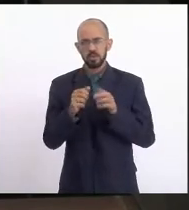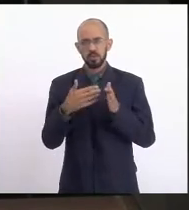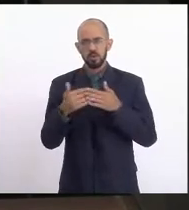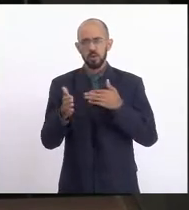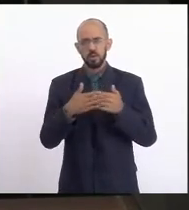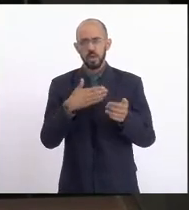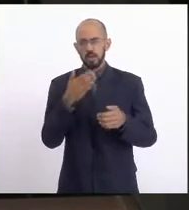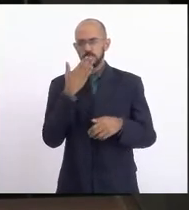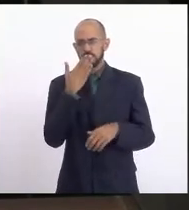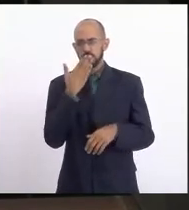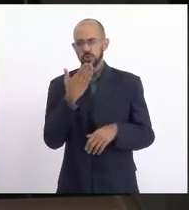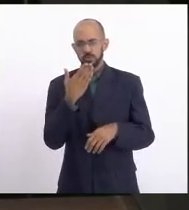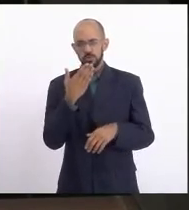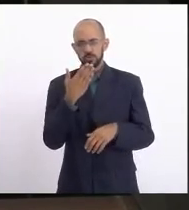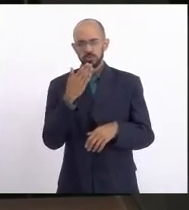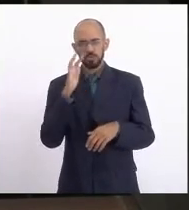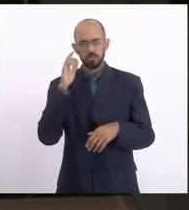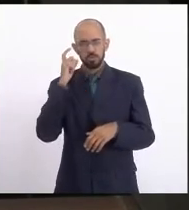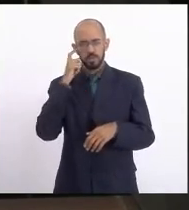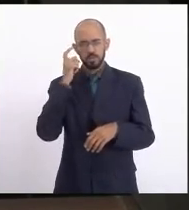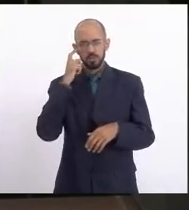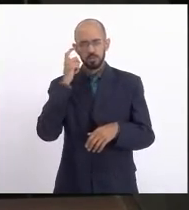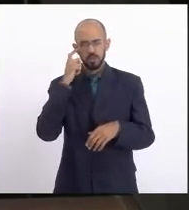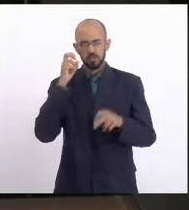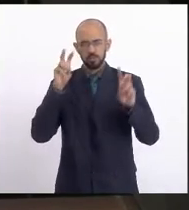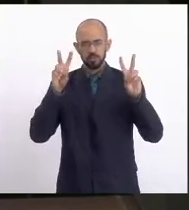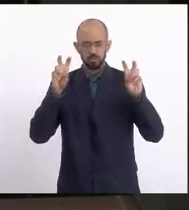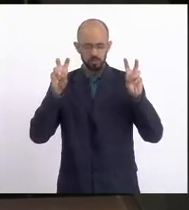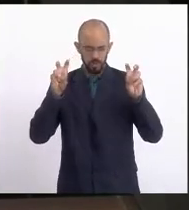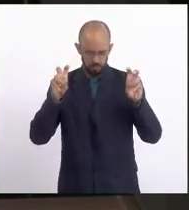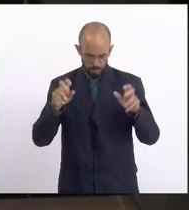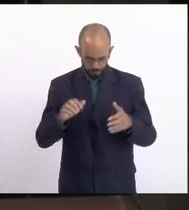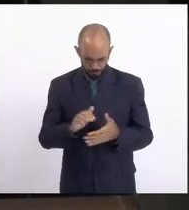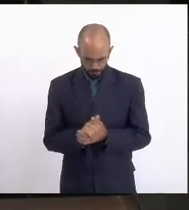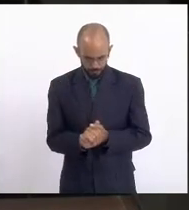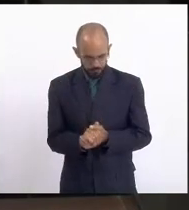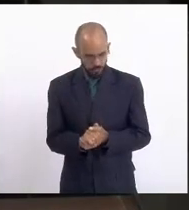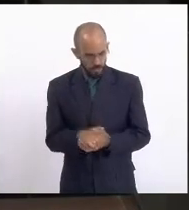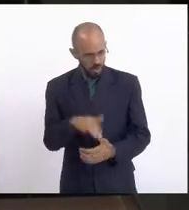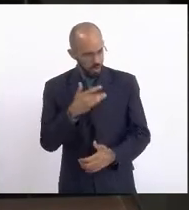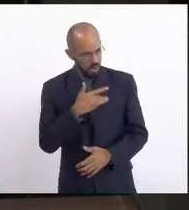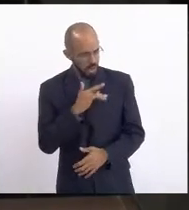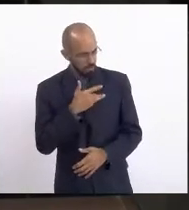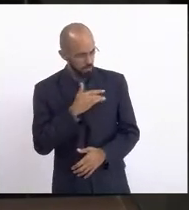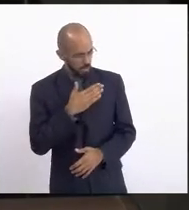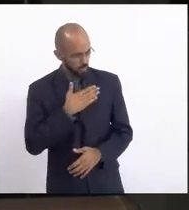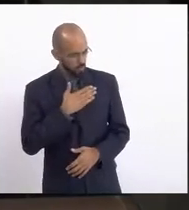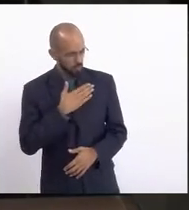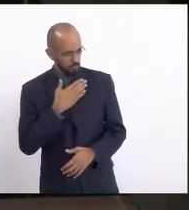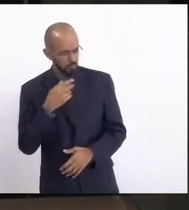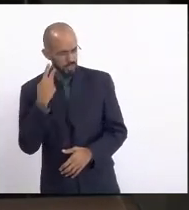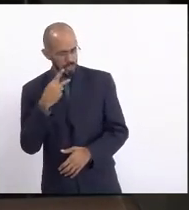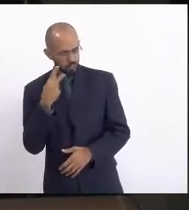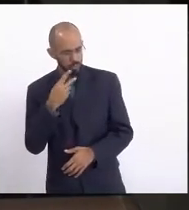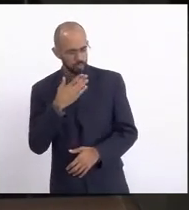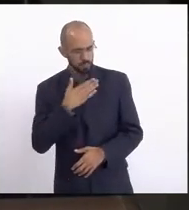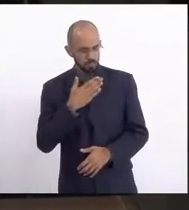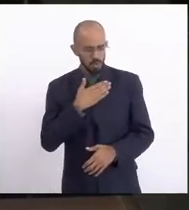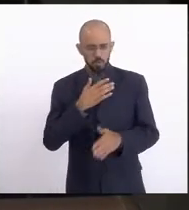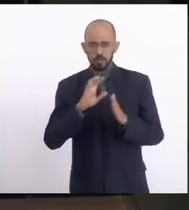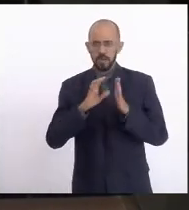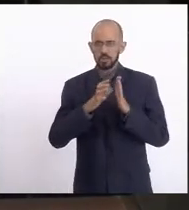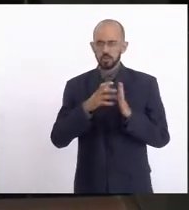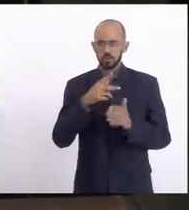reflexão sobre o tema. Lamento, inclusive, que um vereador do meu partido, Pablo da Água,